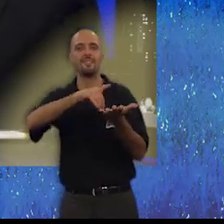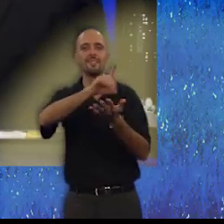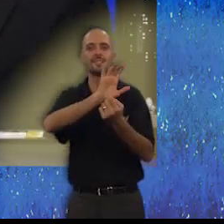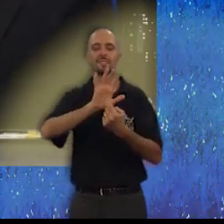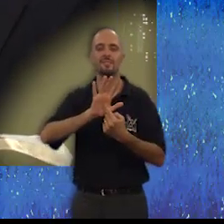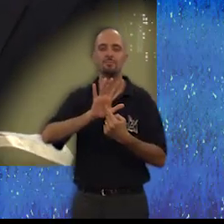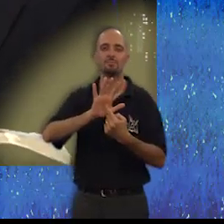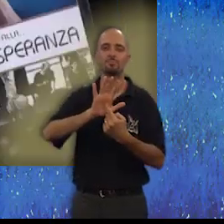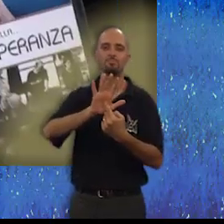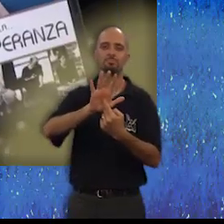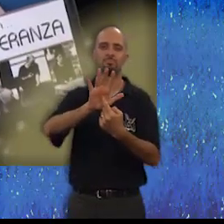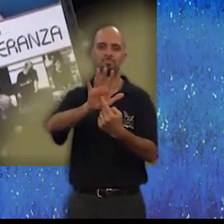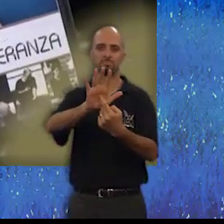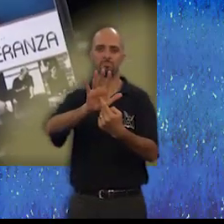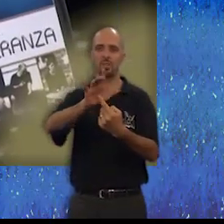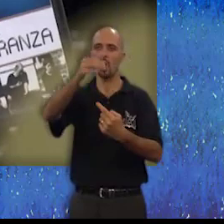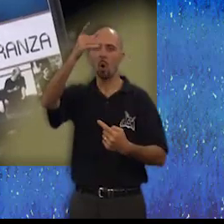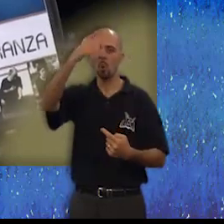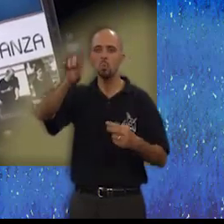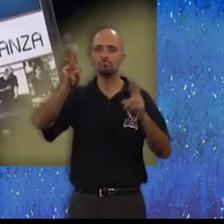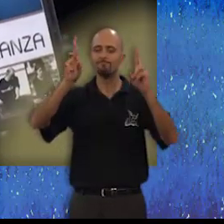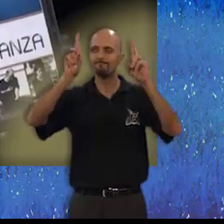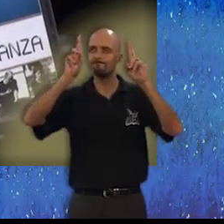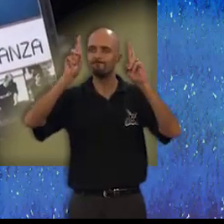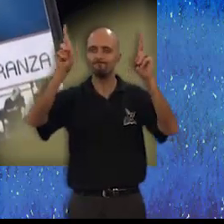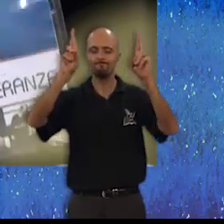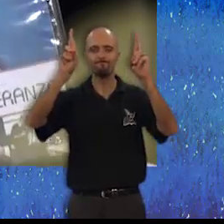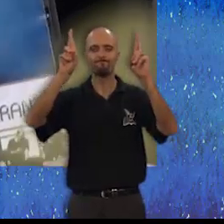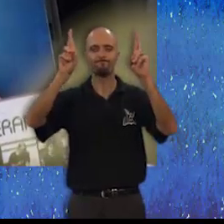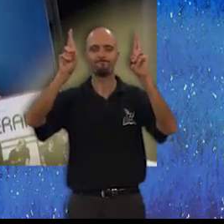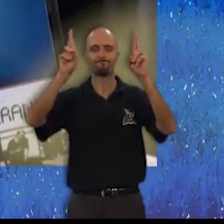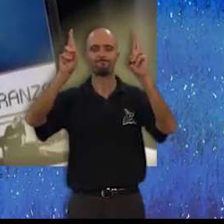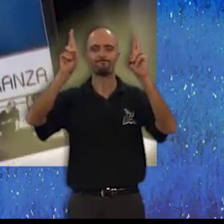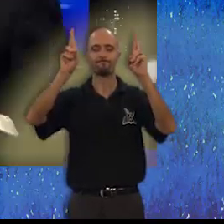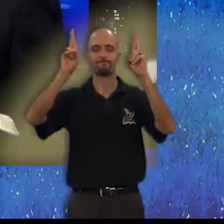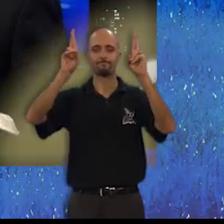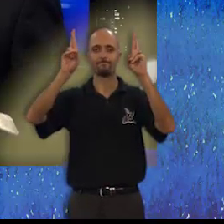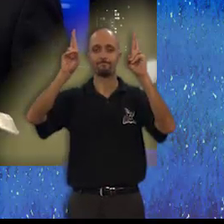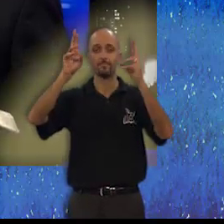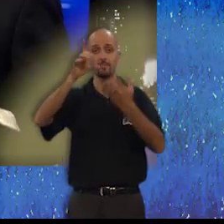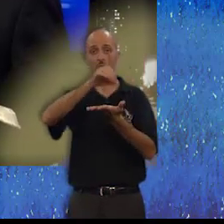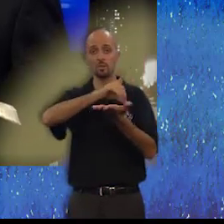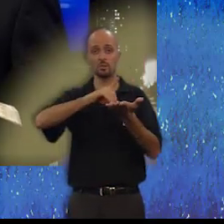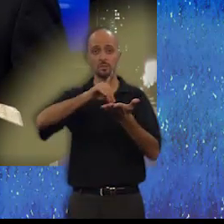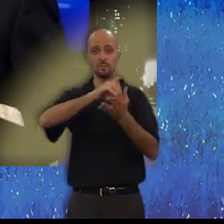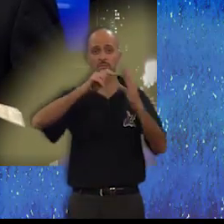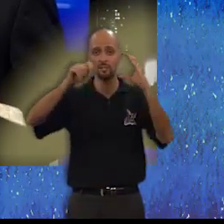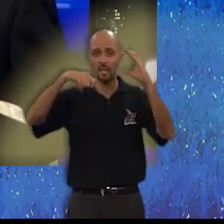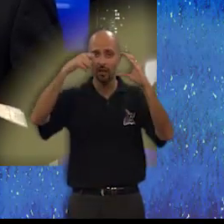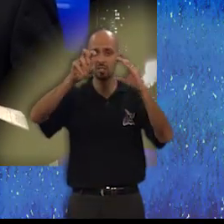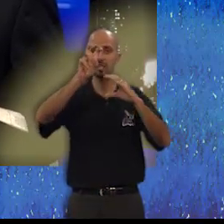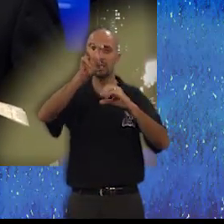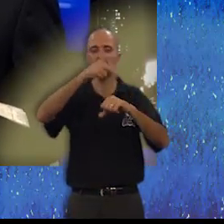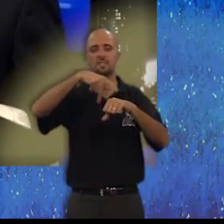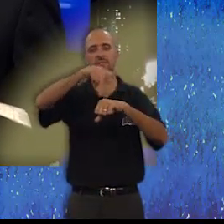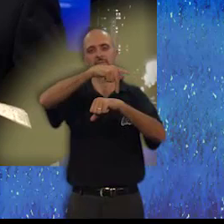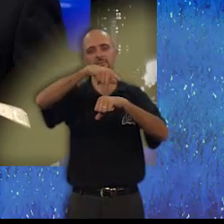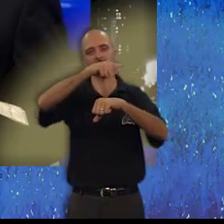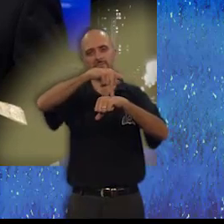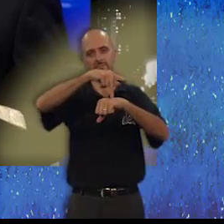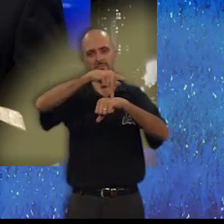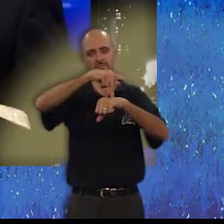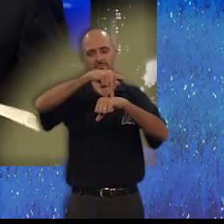DVD, que é o DVD A Última Esperança. Esse DVD aqui foi gravado em 5